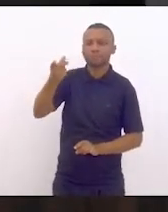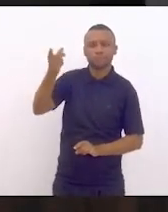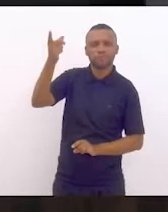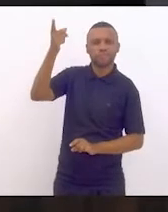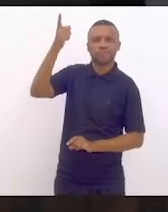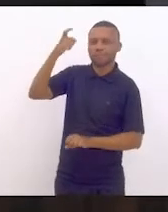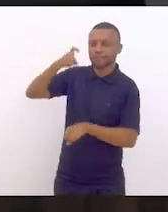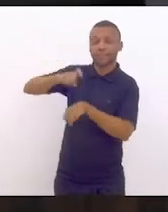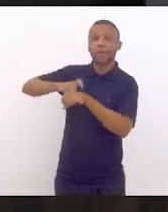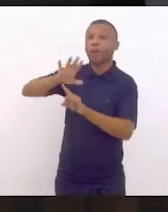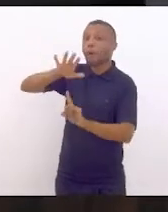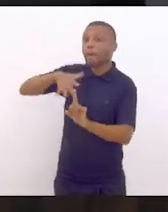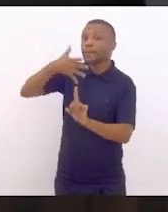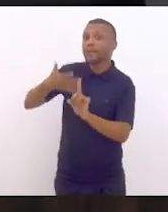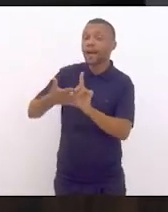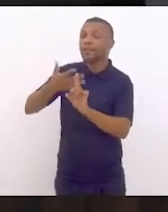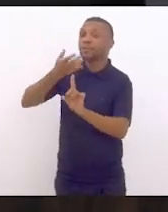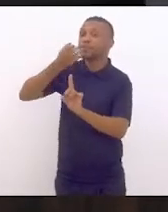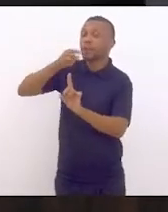Esse ele fez uma homenagem ao pai dele.